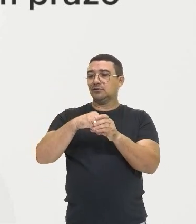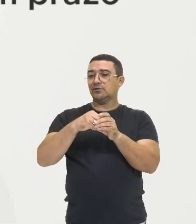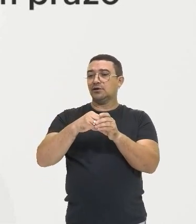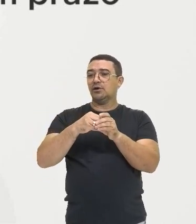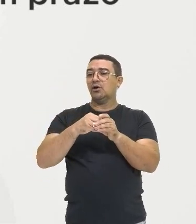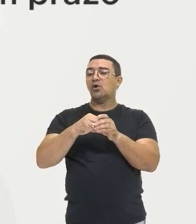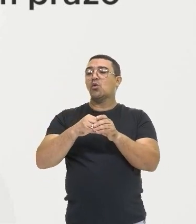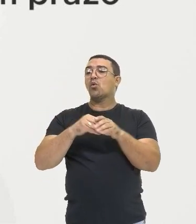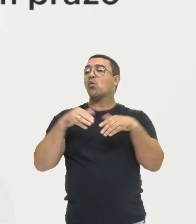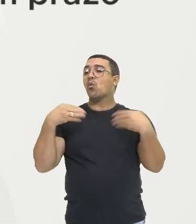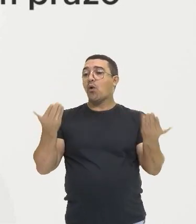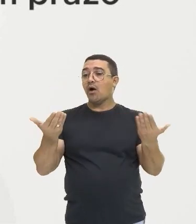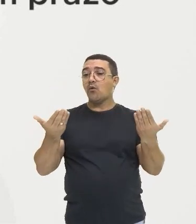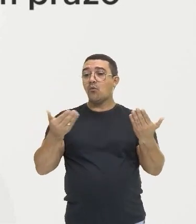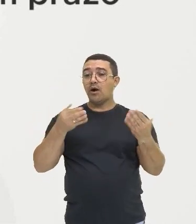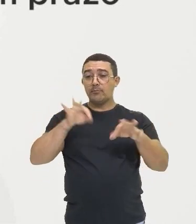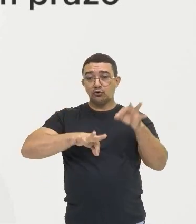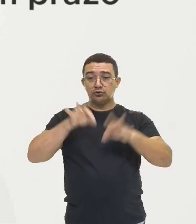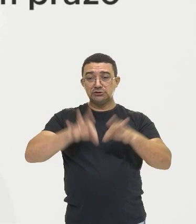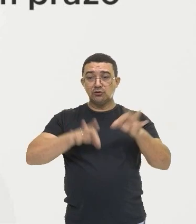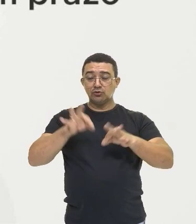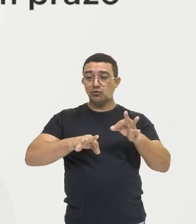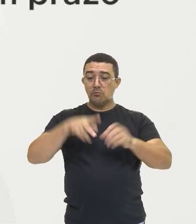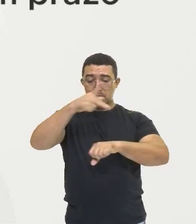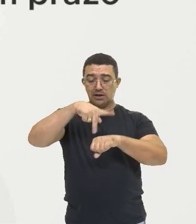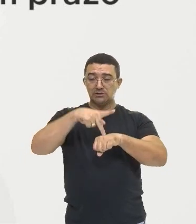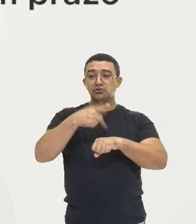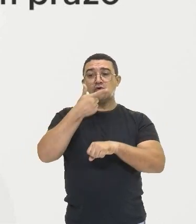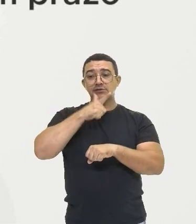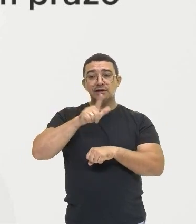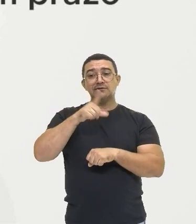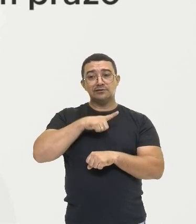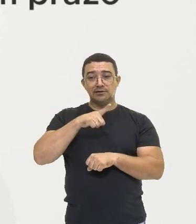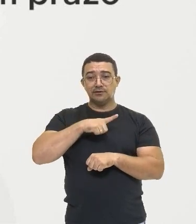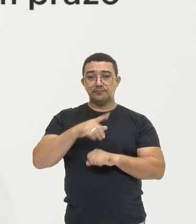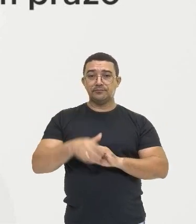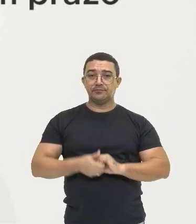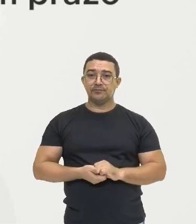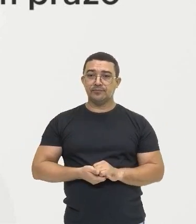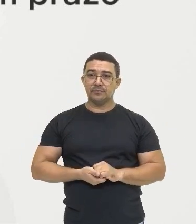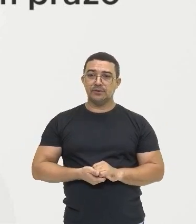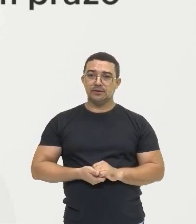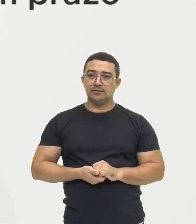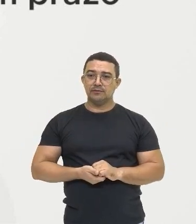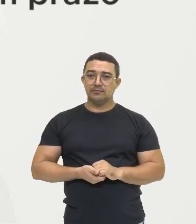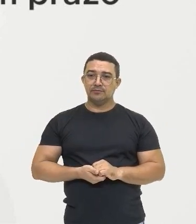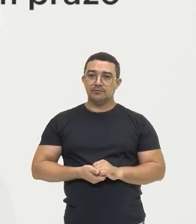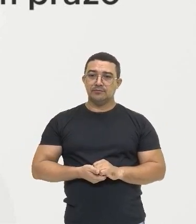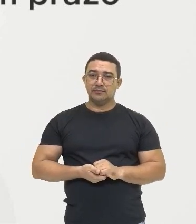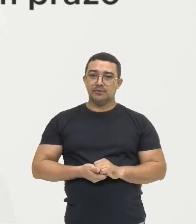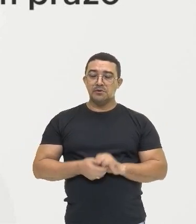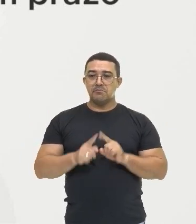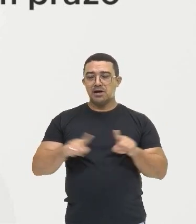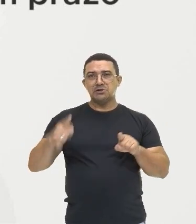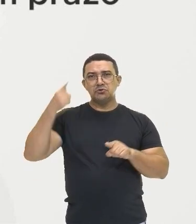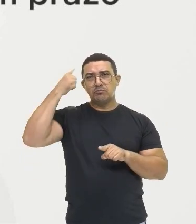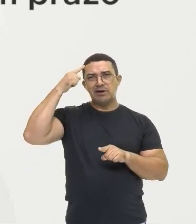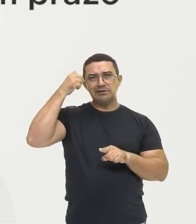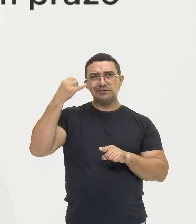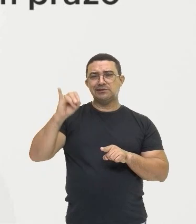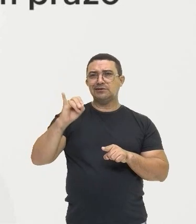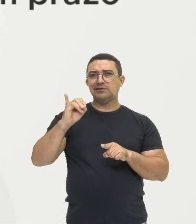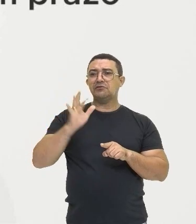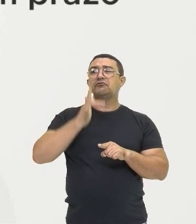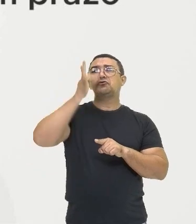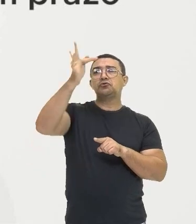desenvolver. Então, ele dá o índice naquele momento, mas ele não leva em consideração se daqui a 100 anos, se daqui